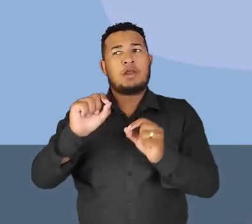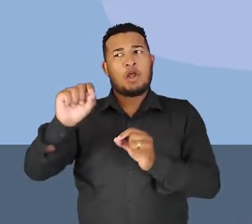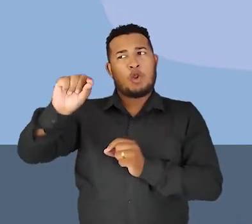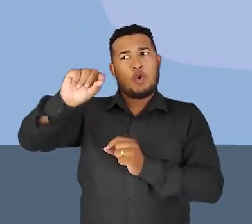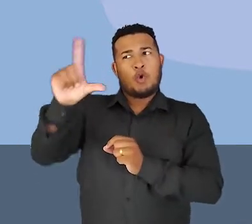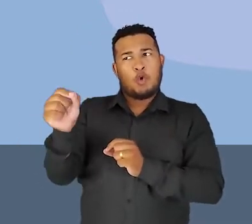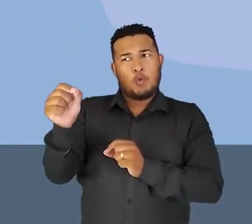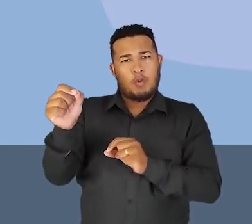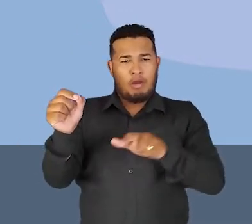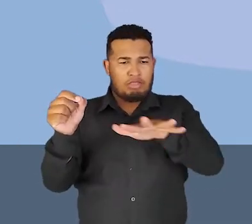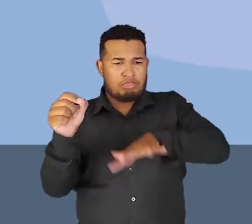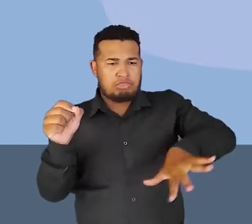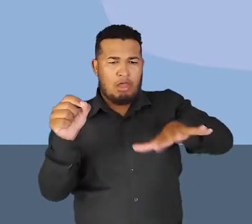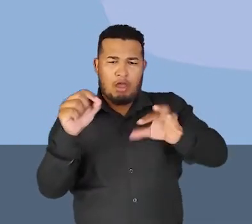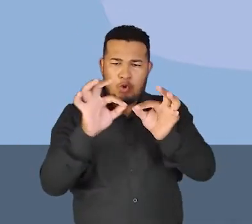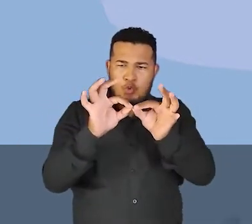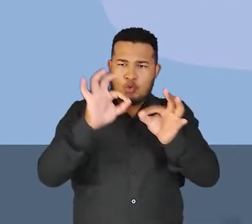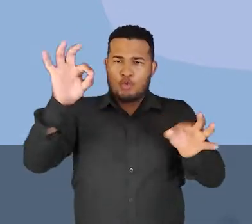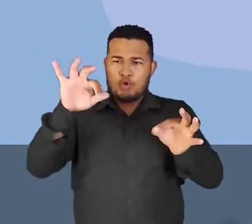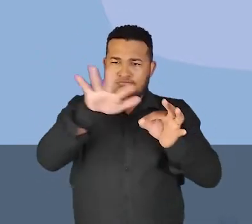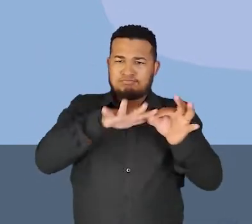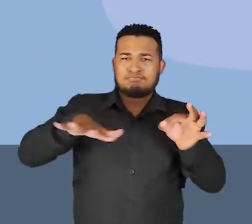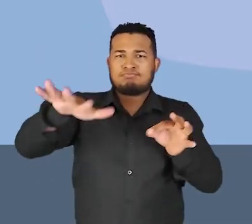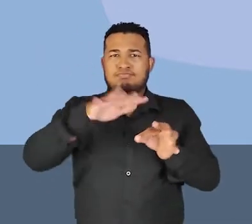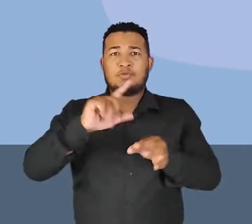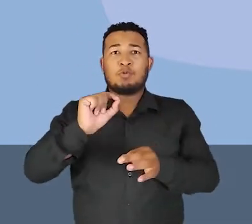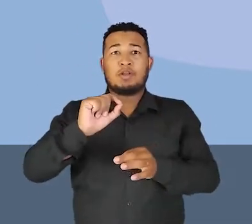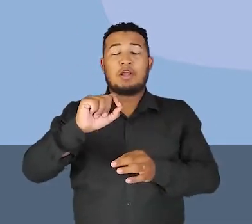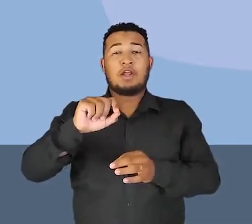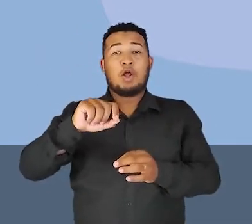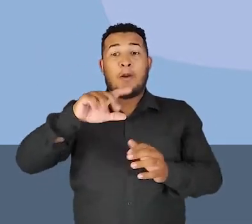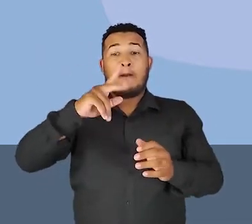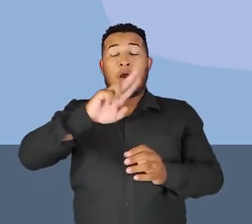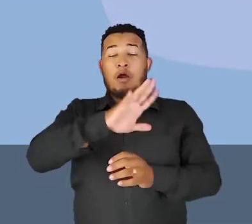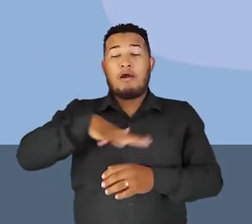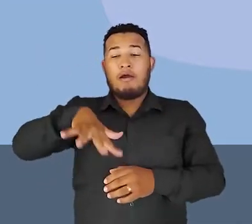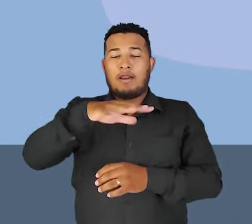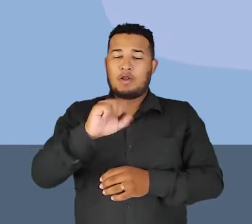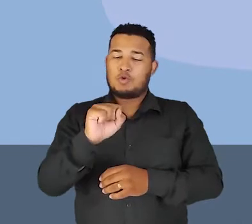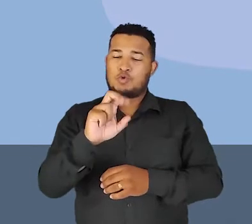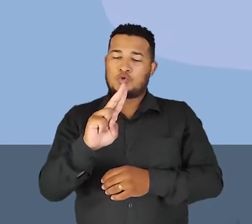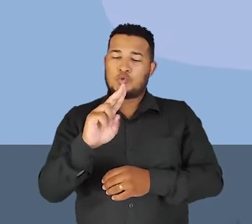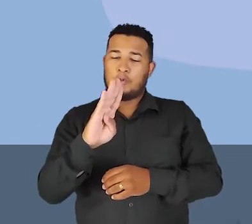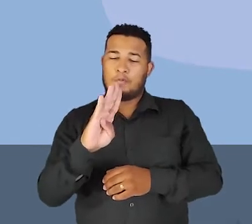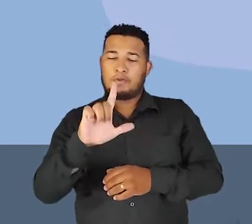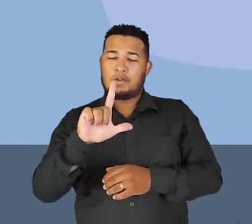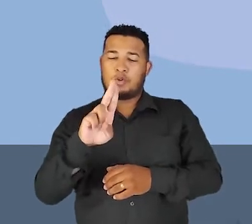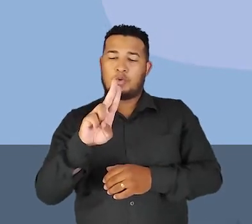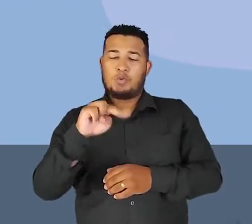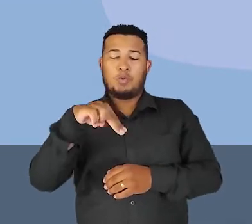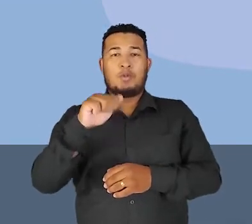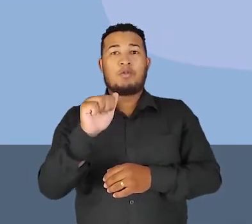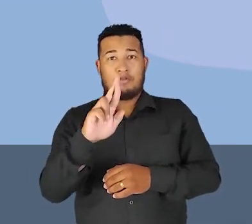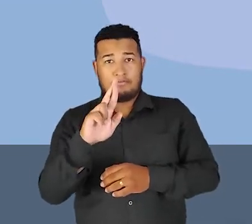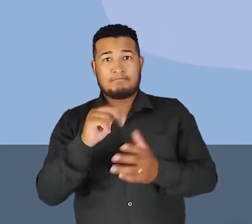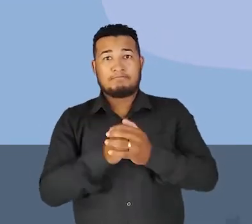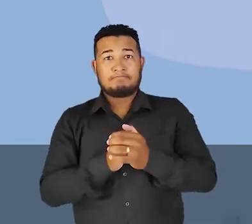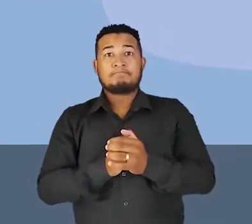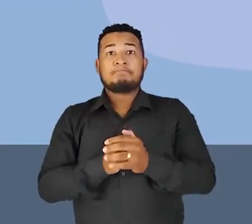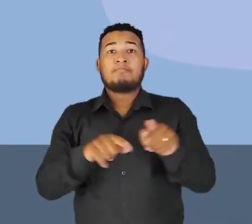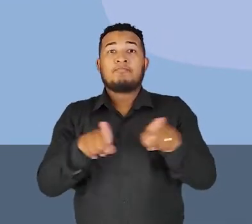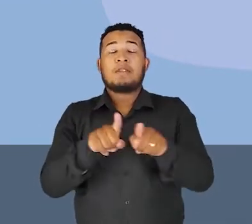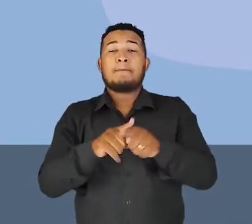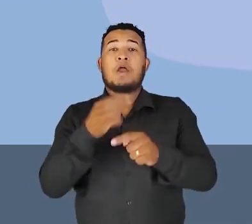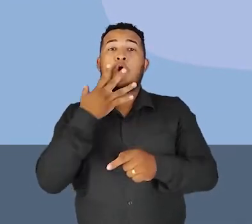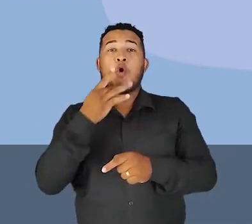Lua e a Terra. A esta região ele chamou de mundo sublunar. A área delimitada pela flecha